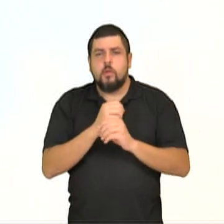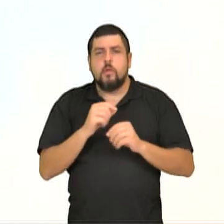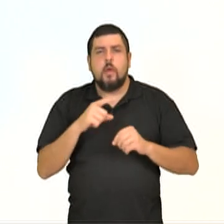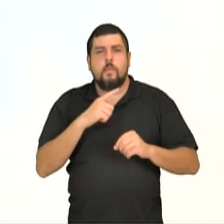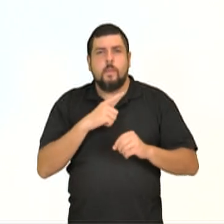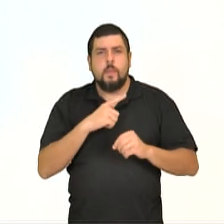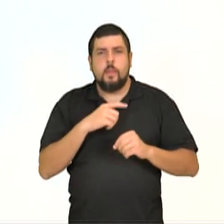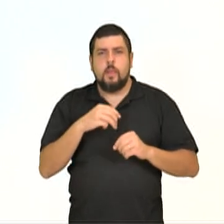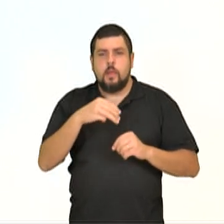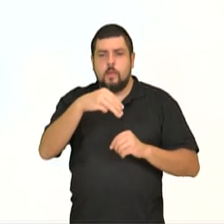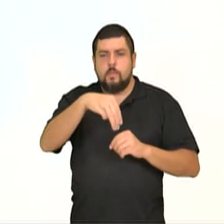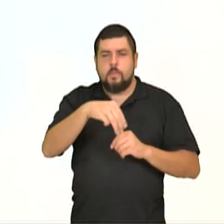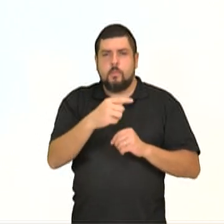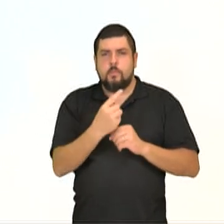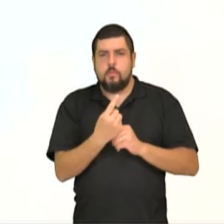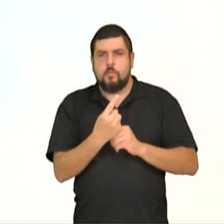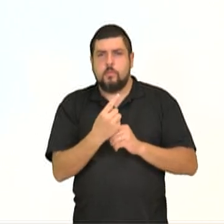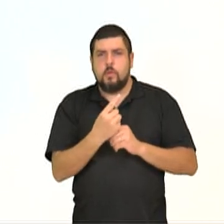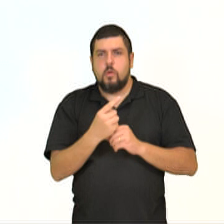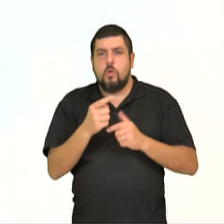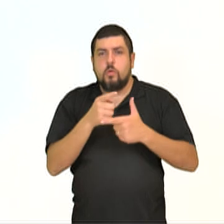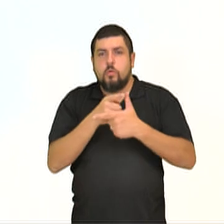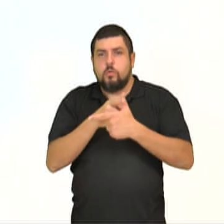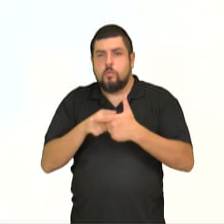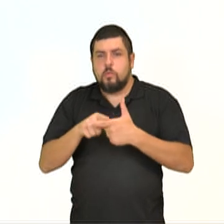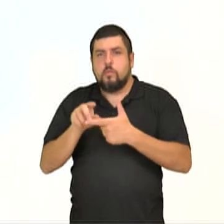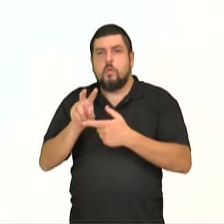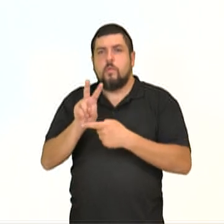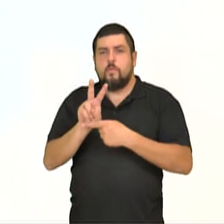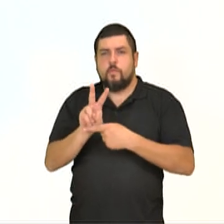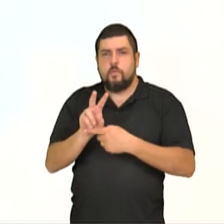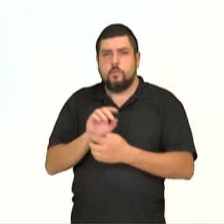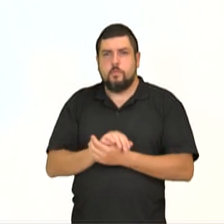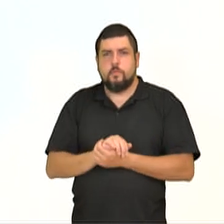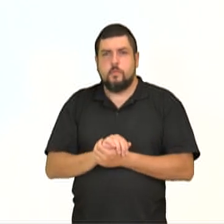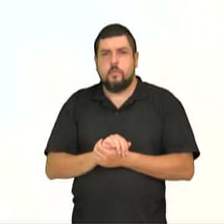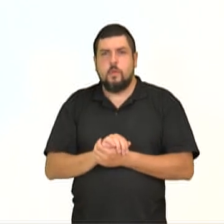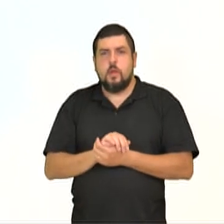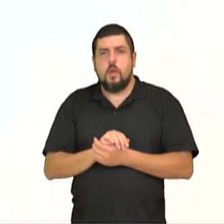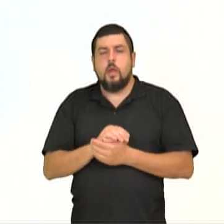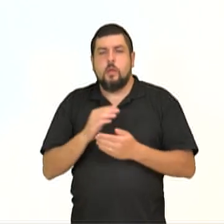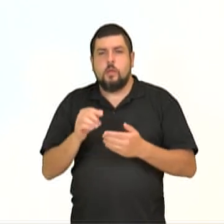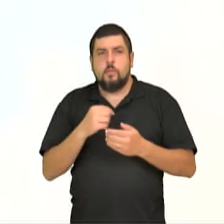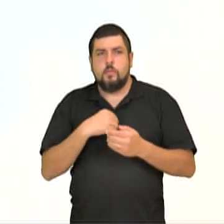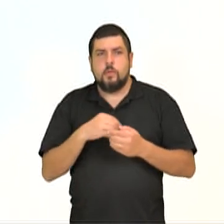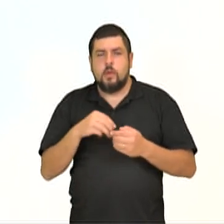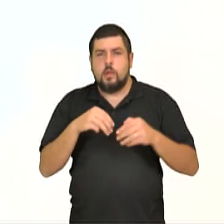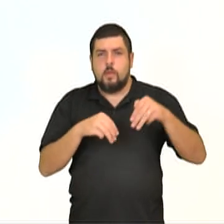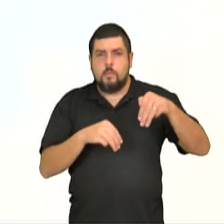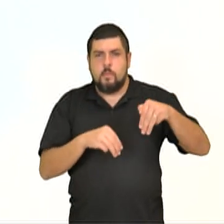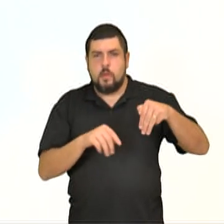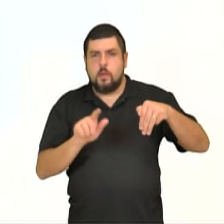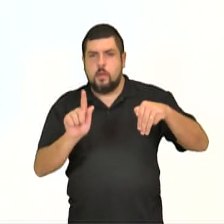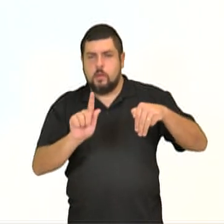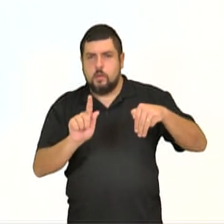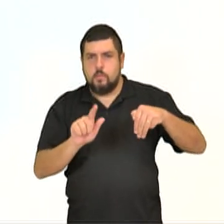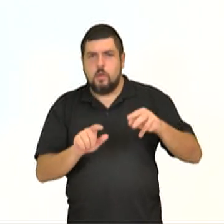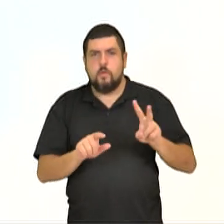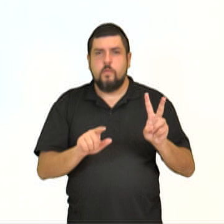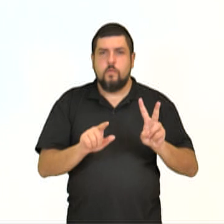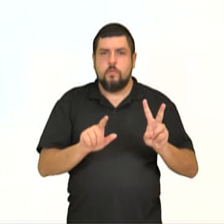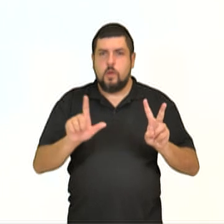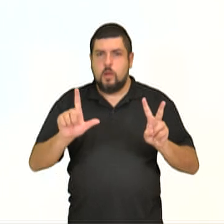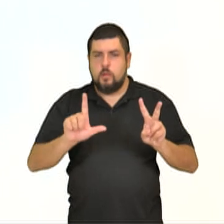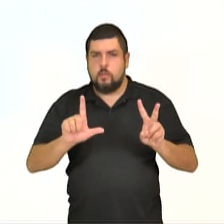soluto, chamado M1, dividido pelo volume. Como eu tenho essa massa aqui em gramas e o volume em litros, a concentração